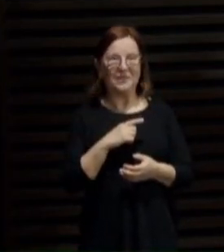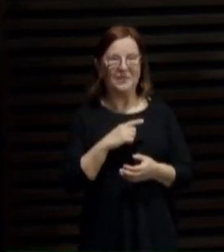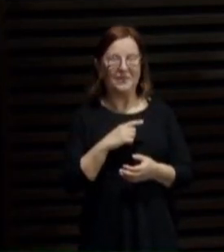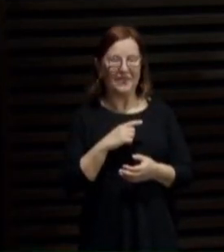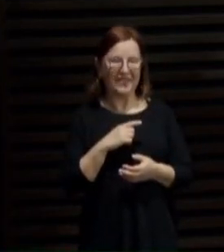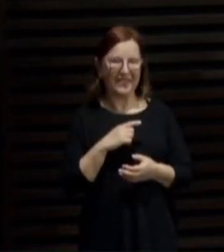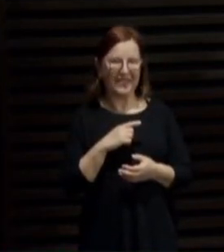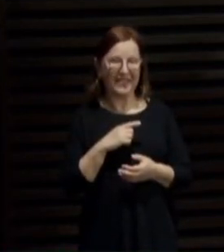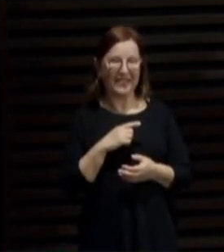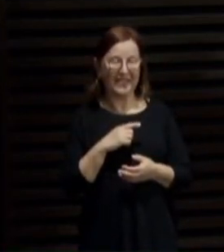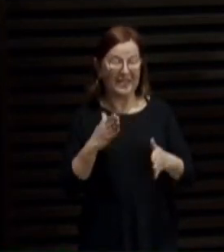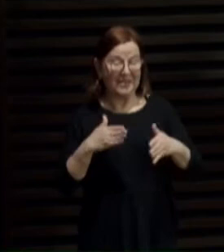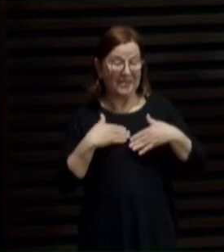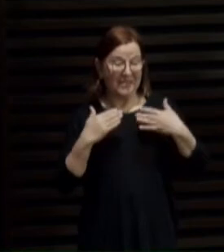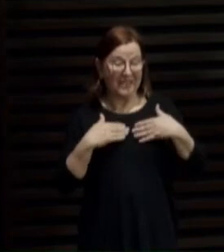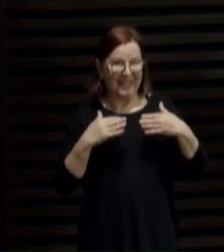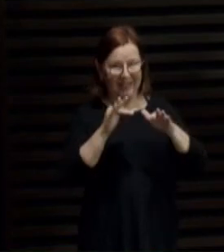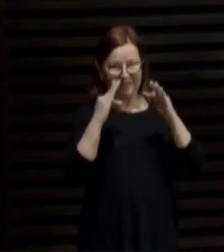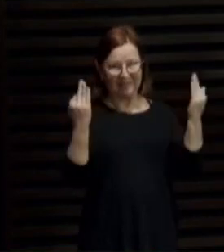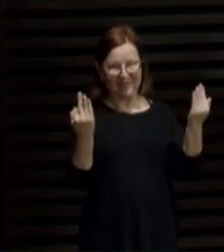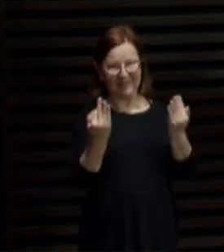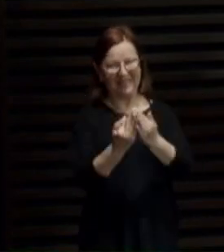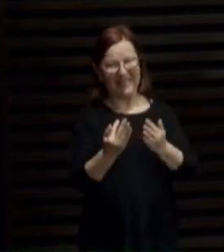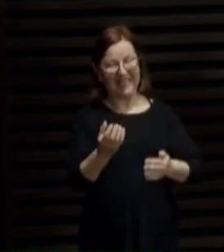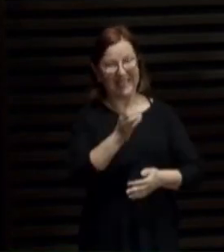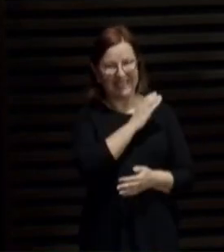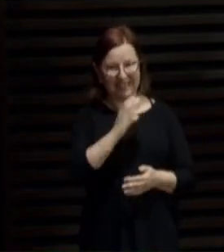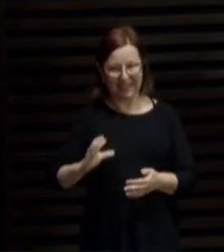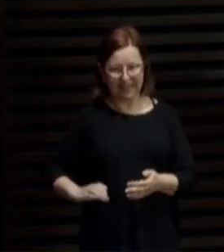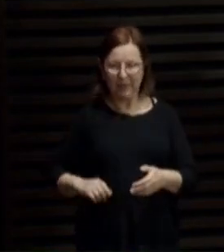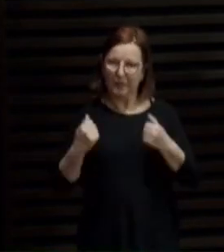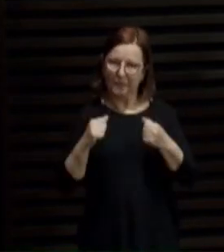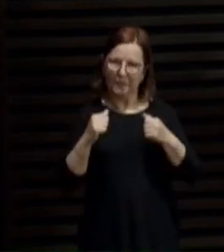precisam submeter-se à disciplina dela.